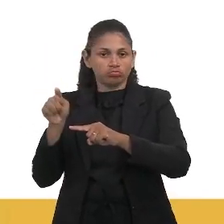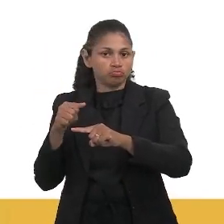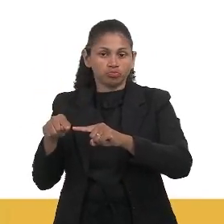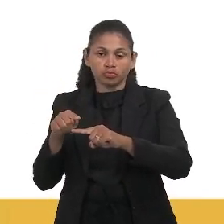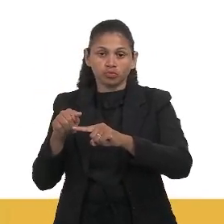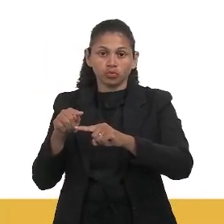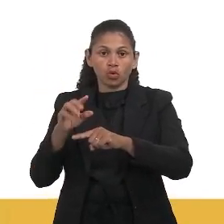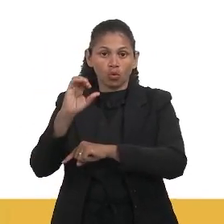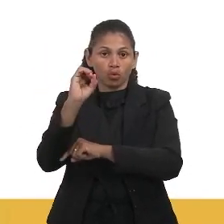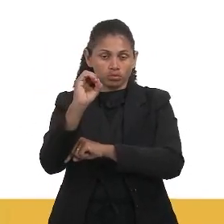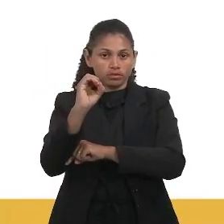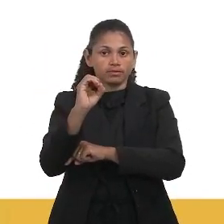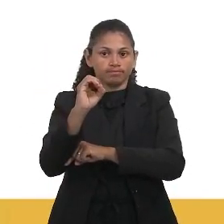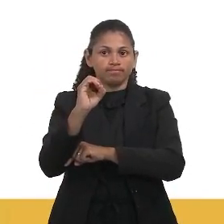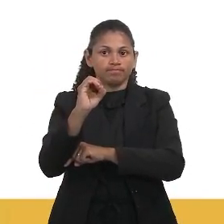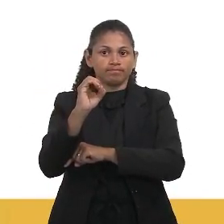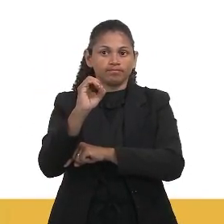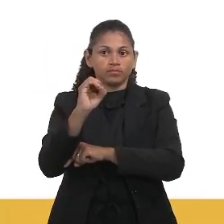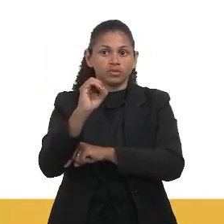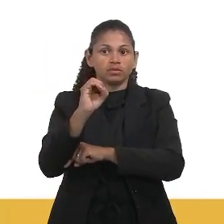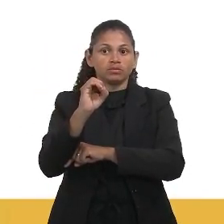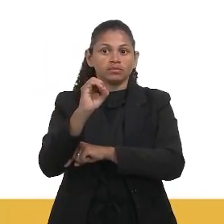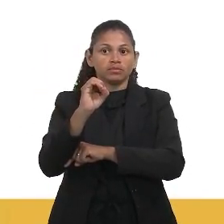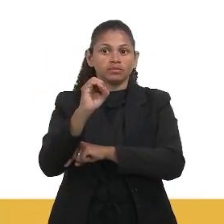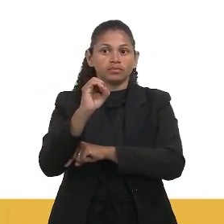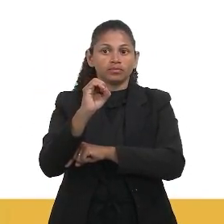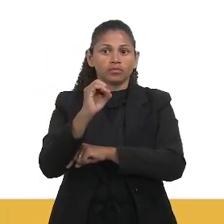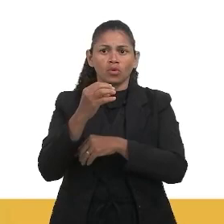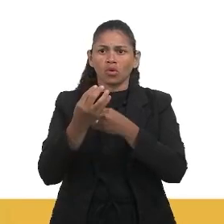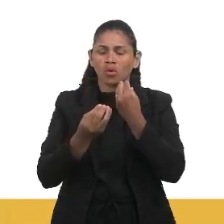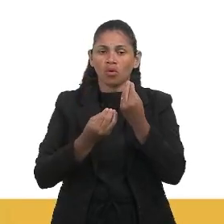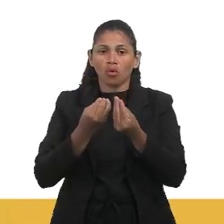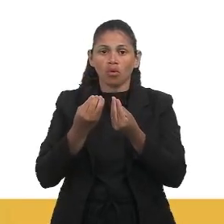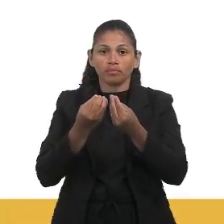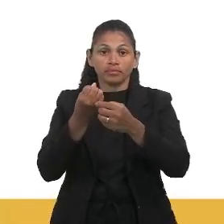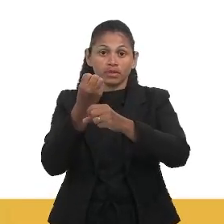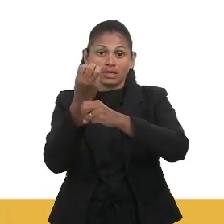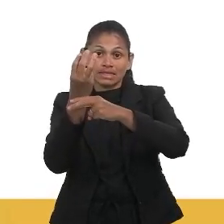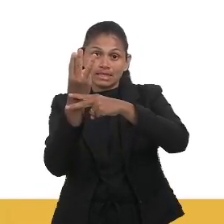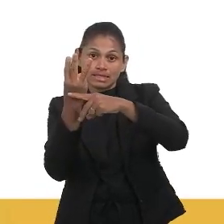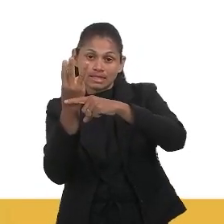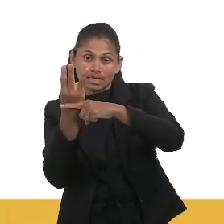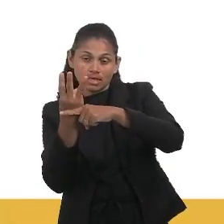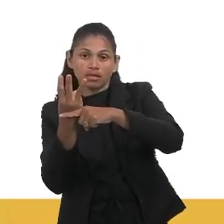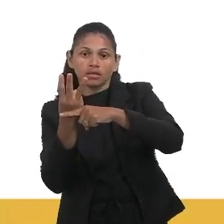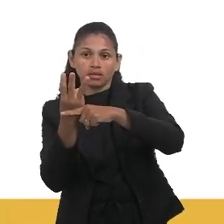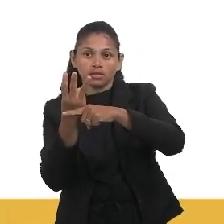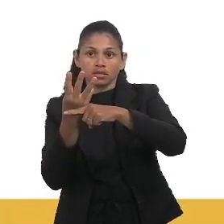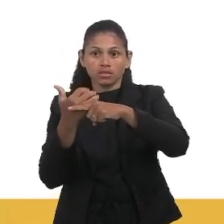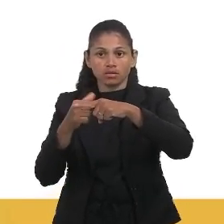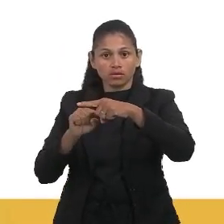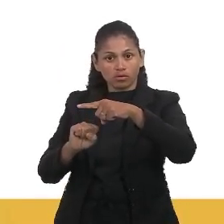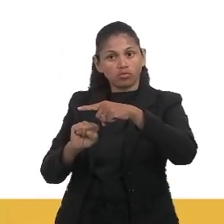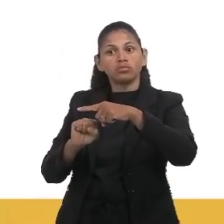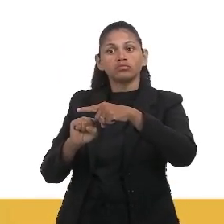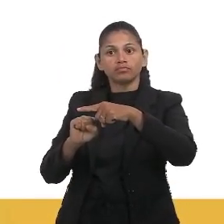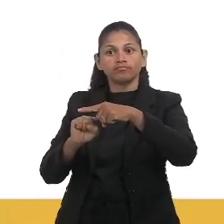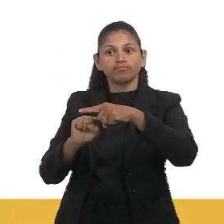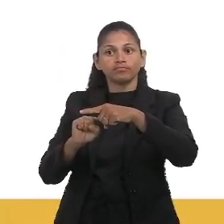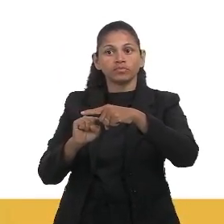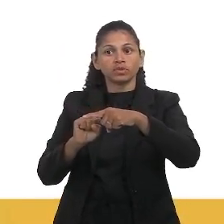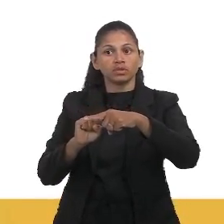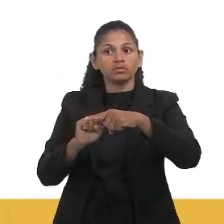fração irredutível né Ó lá como é que fica nossa fração irredutível 34 e a alternativa correta